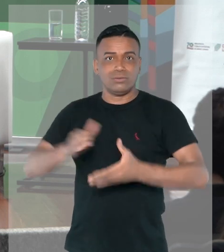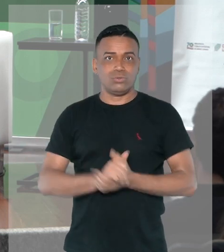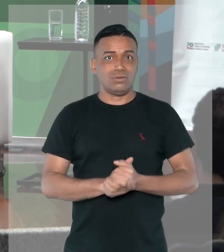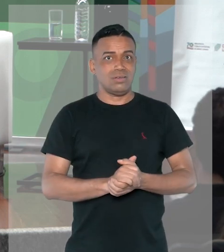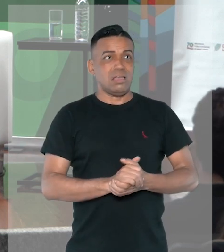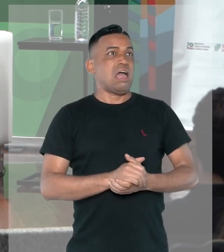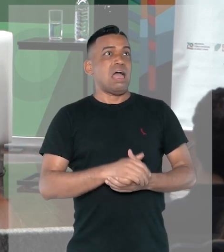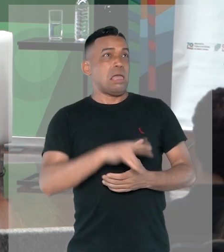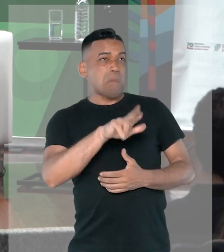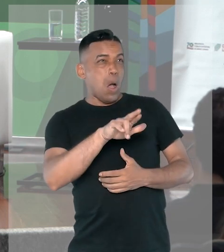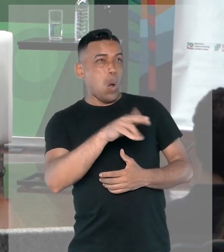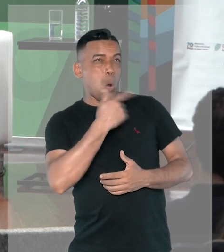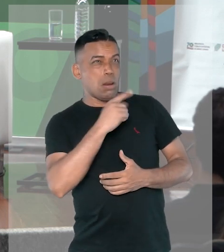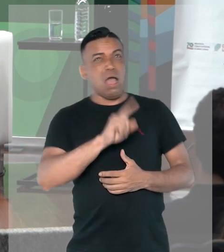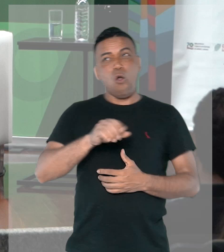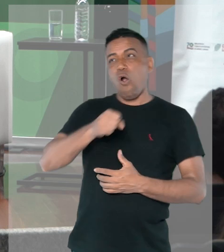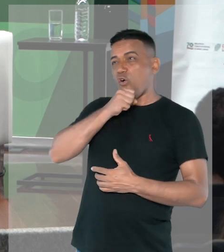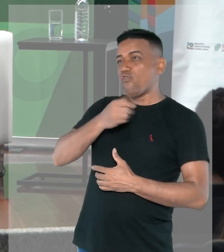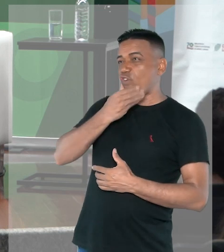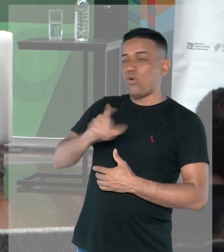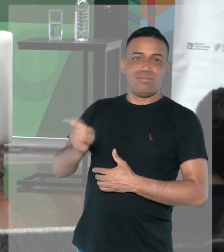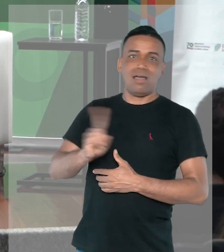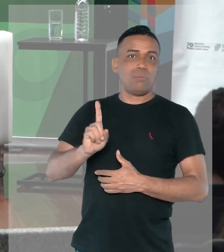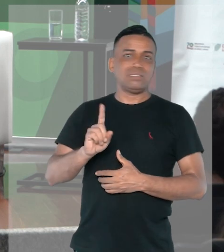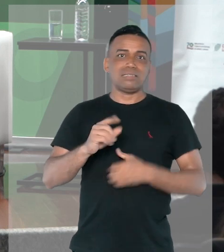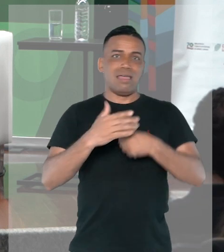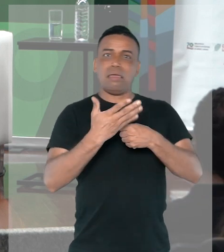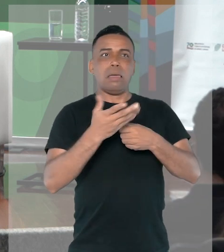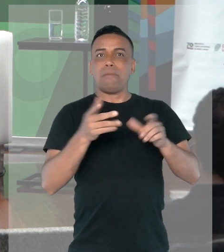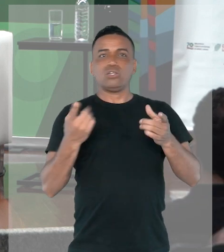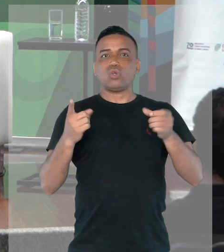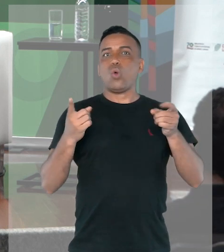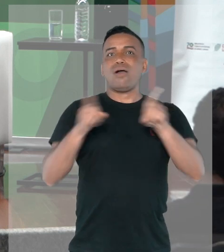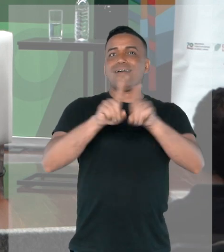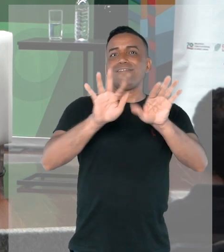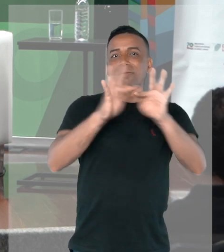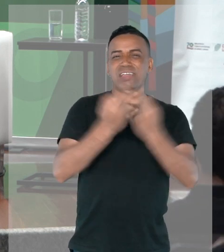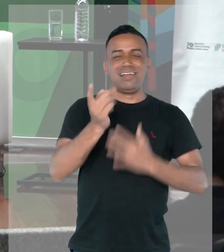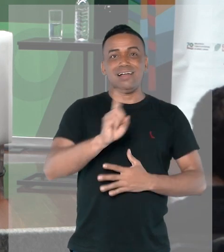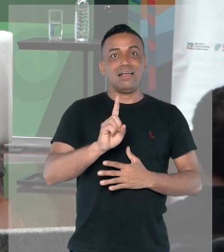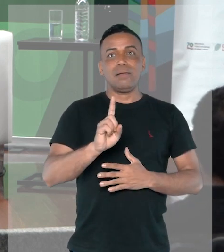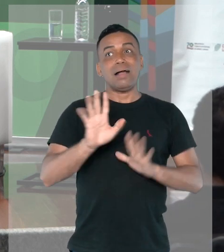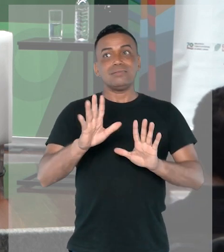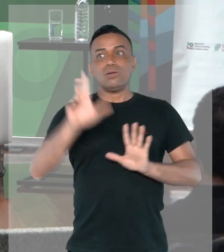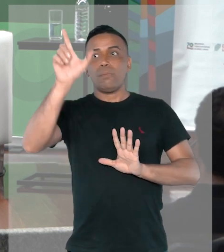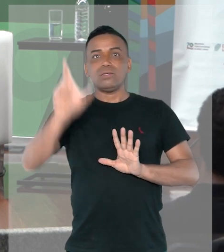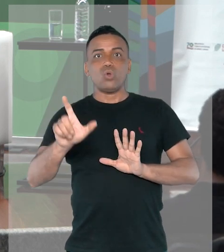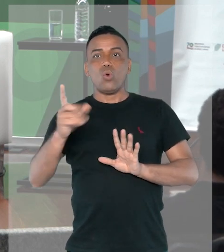meu avô não. Não precisa ser uma pessoa íntima. Uma pessoa que você sinta que é um modelo para